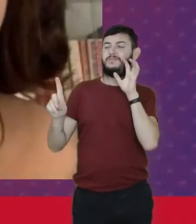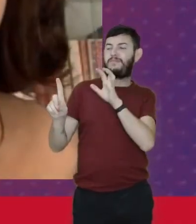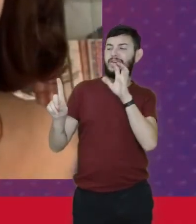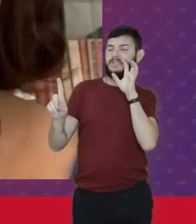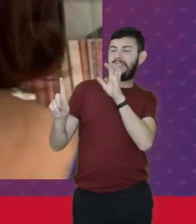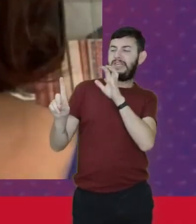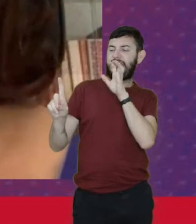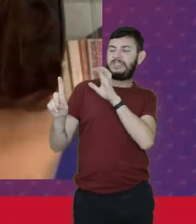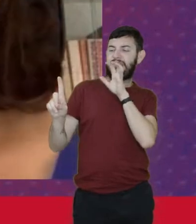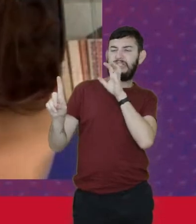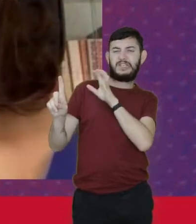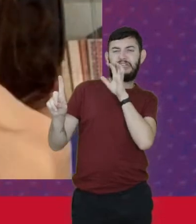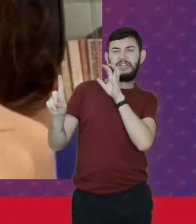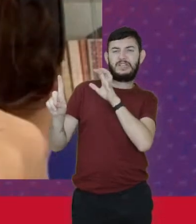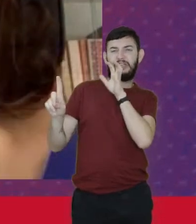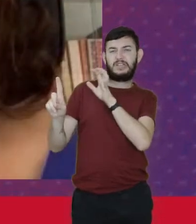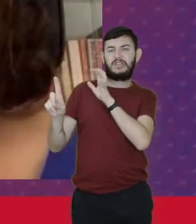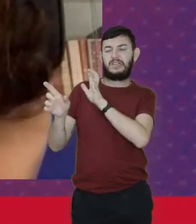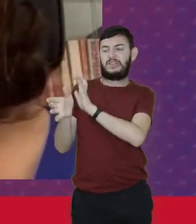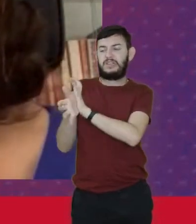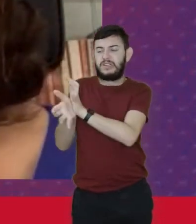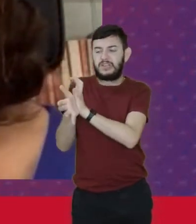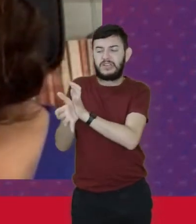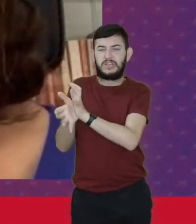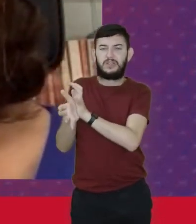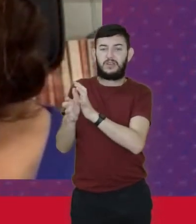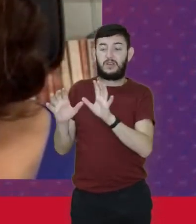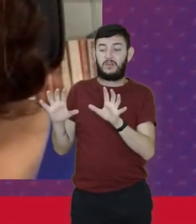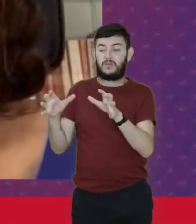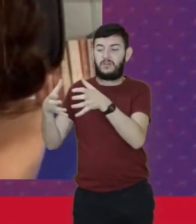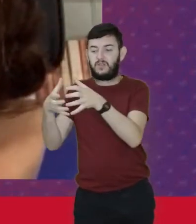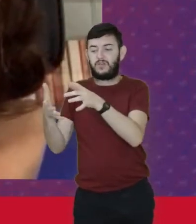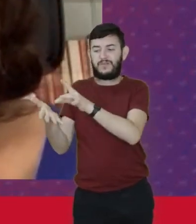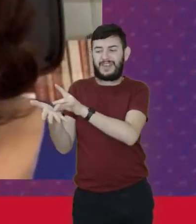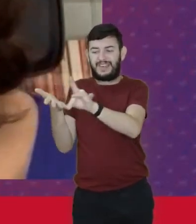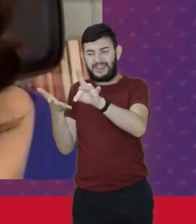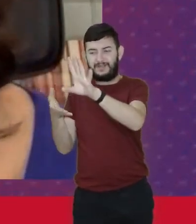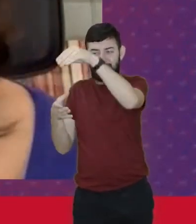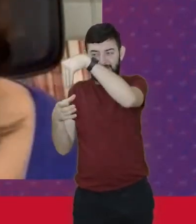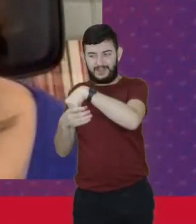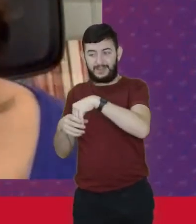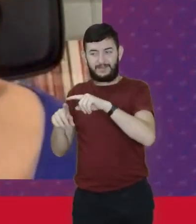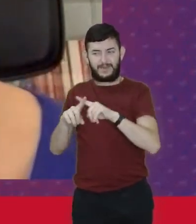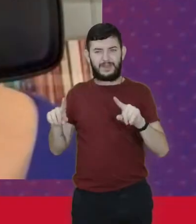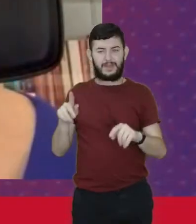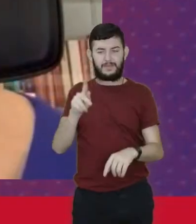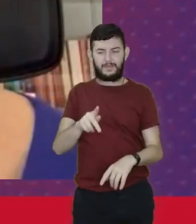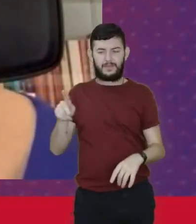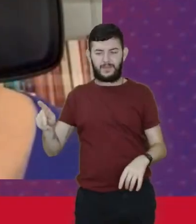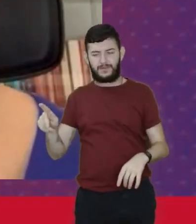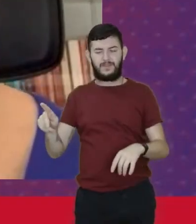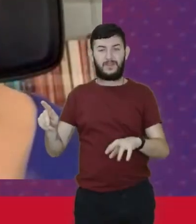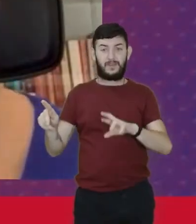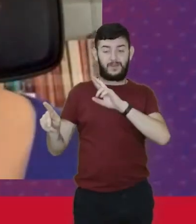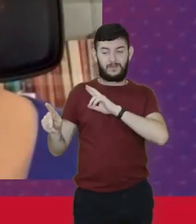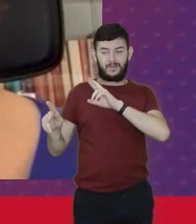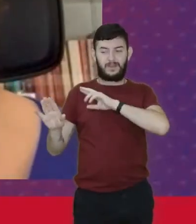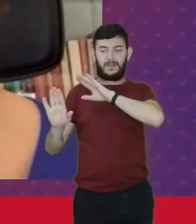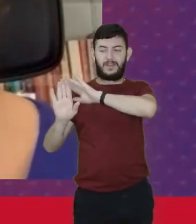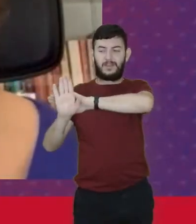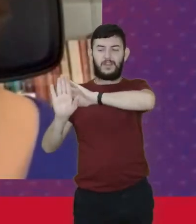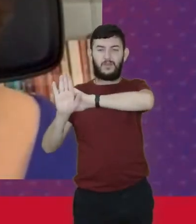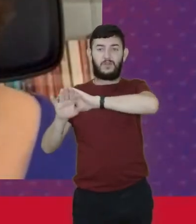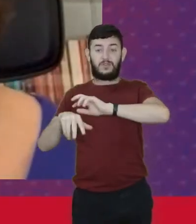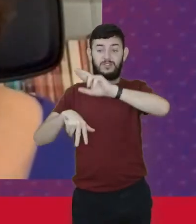internos. E as professoras seriam as porta-vozes da ideologia de gênero e do